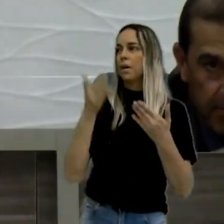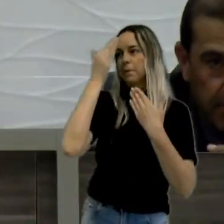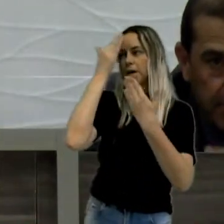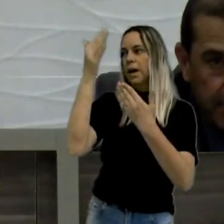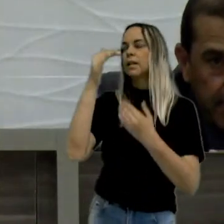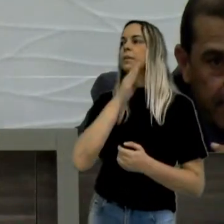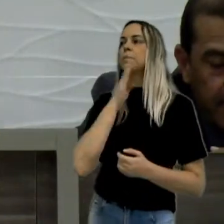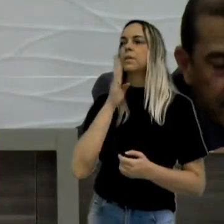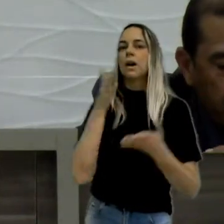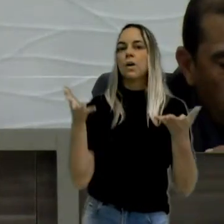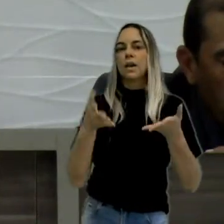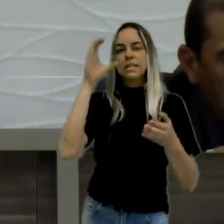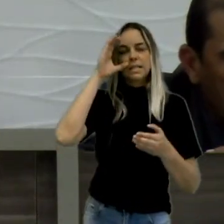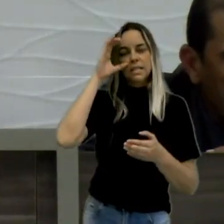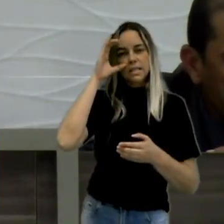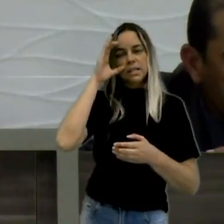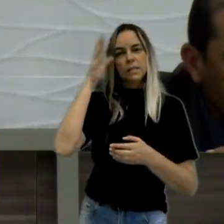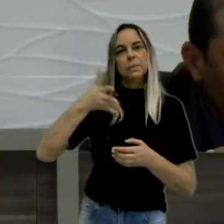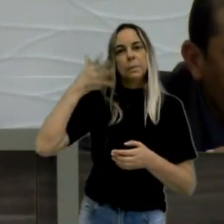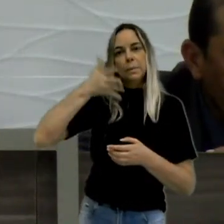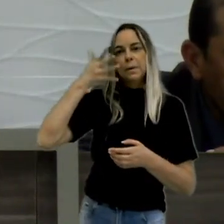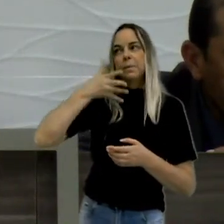da Rua Nova.